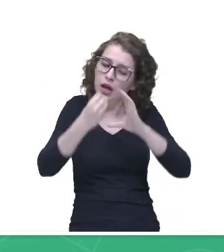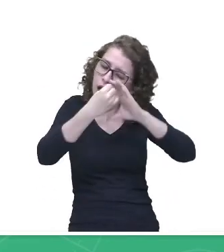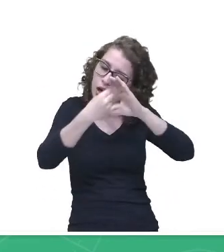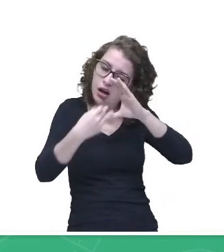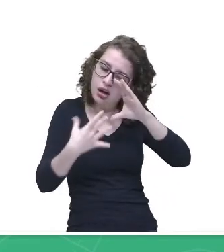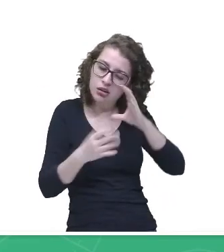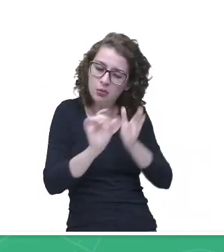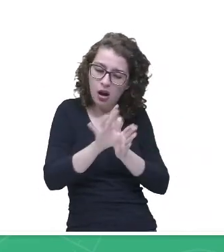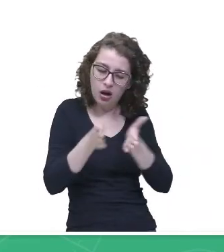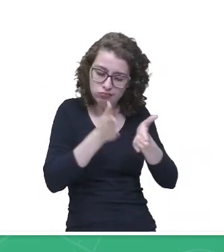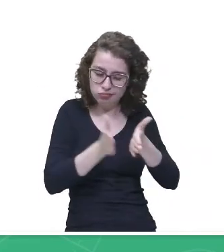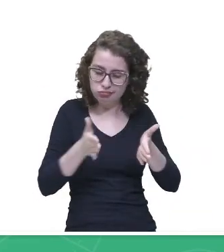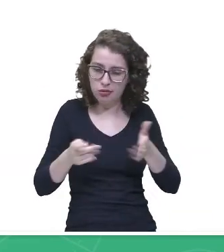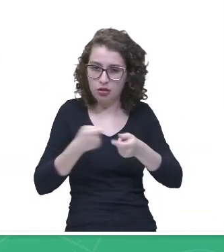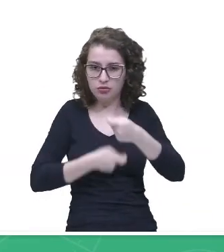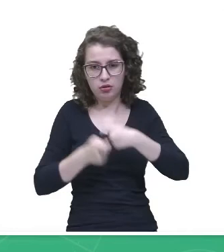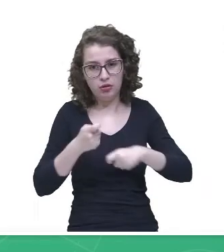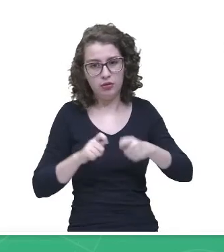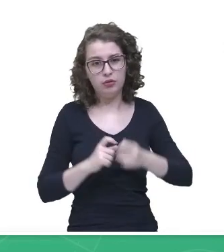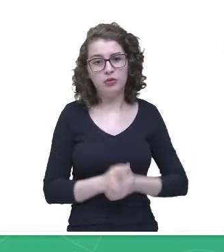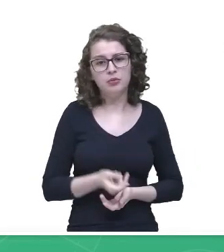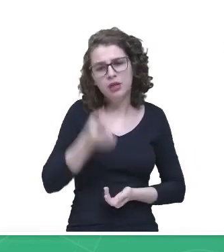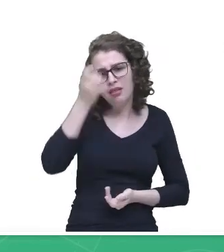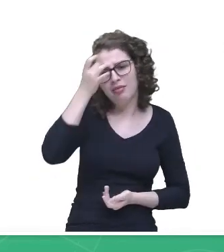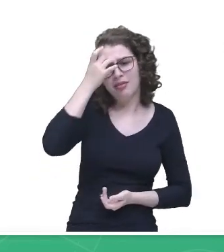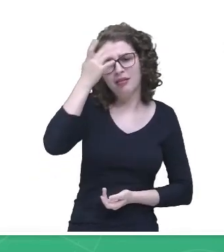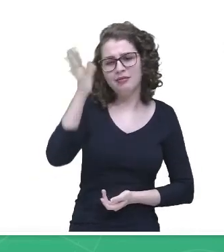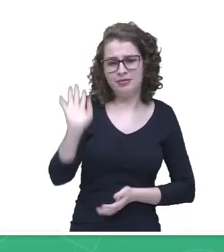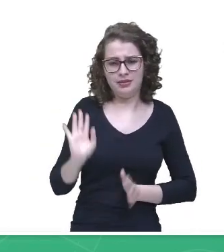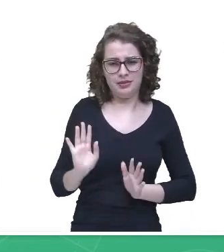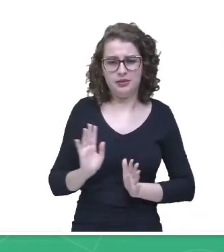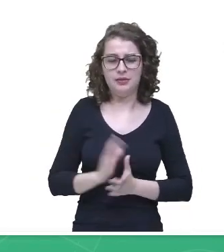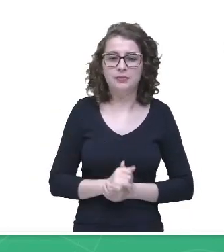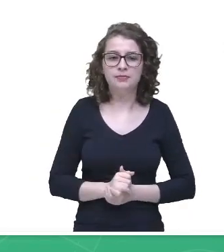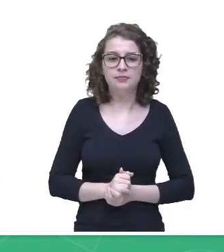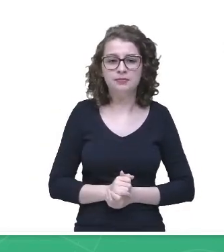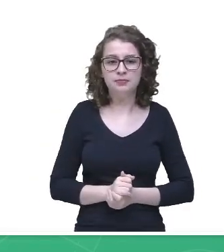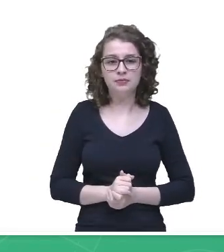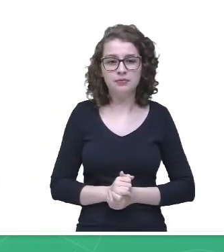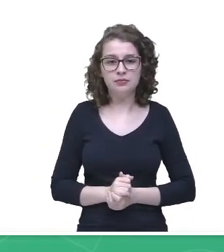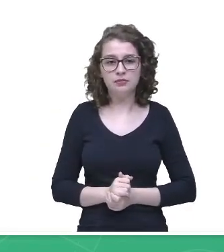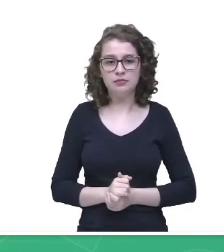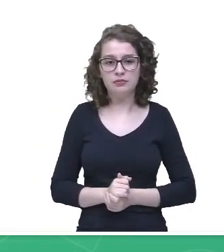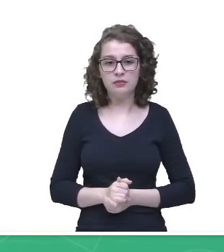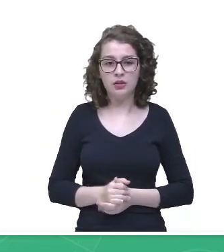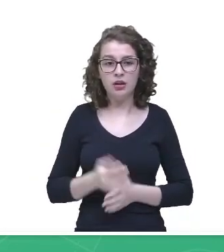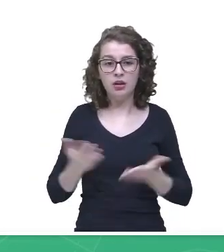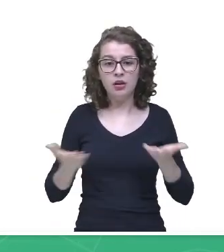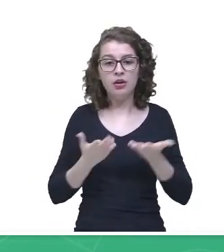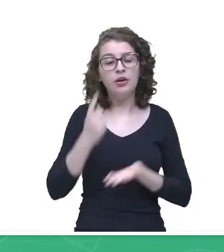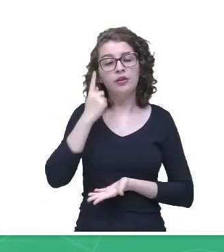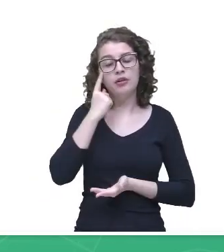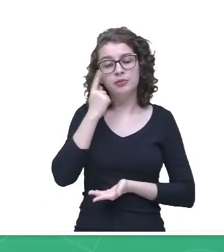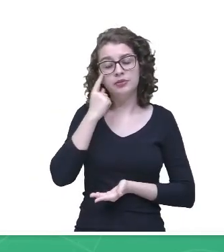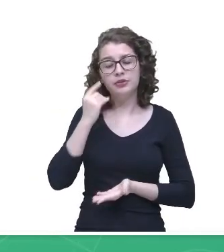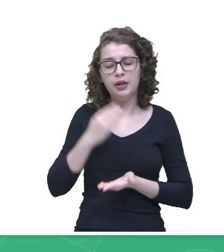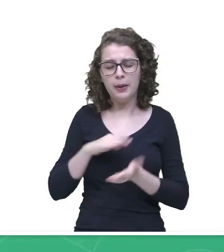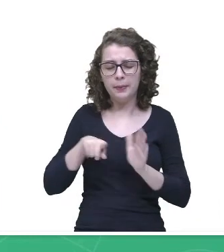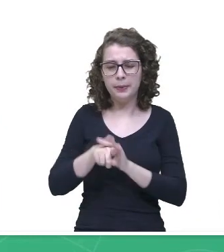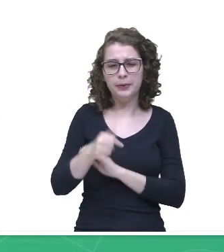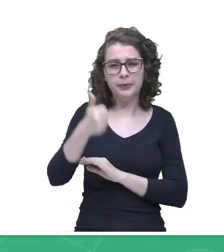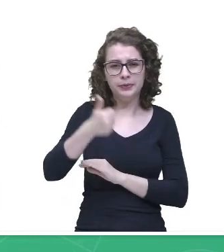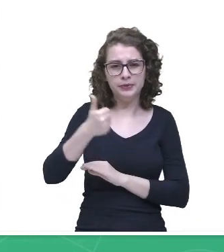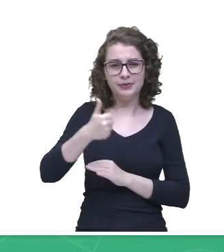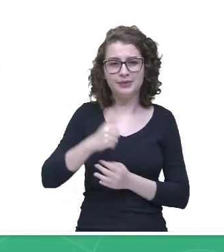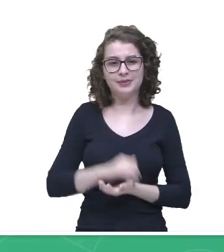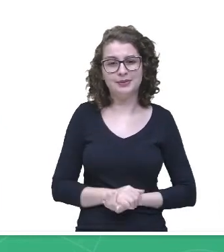assim, tranquila, fácil para a gente fazer, tá bom? Então, a gente vai começar com a primeira questão, que